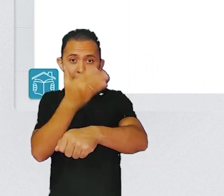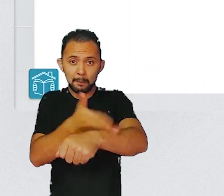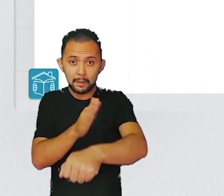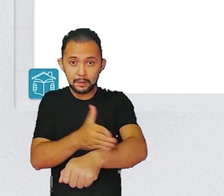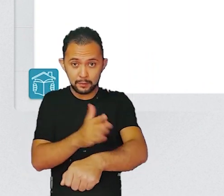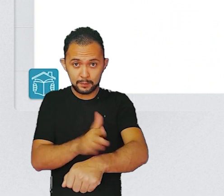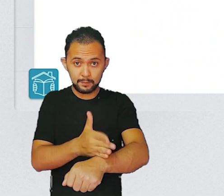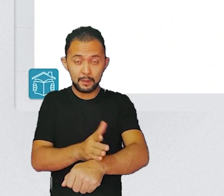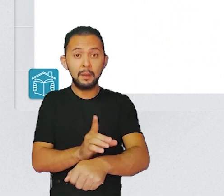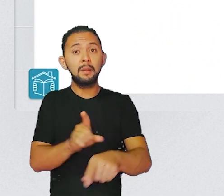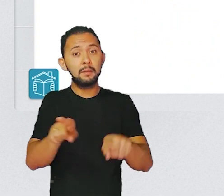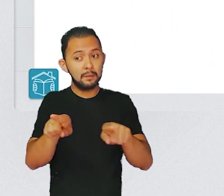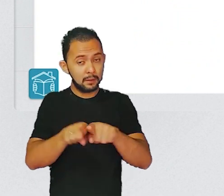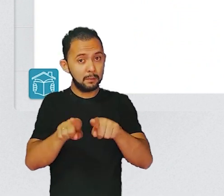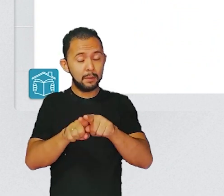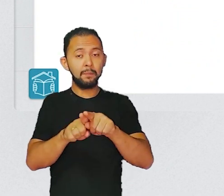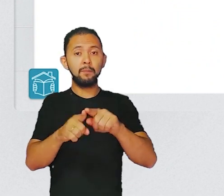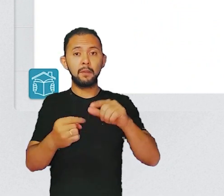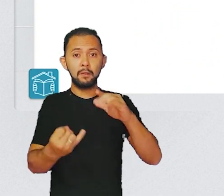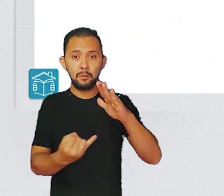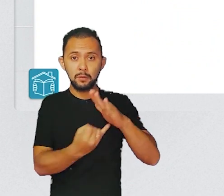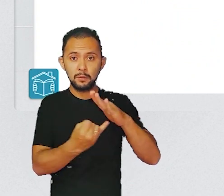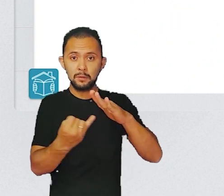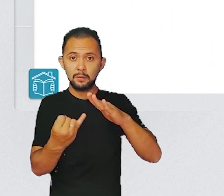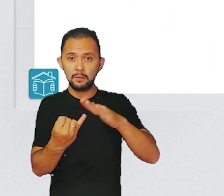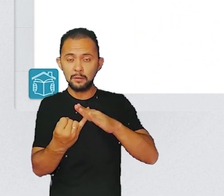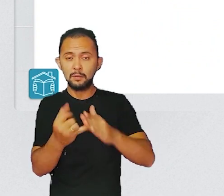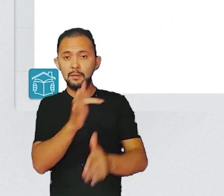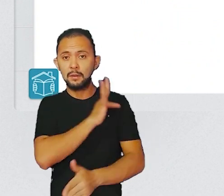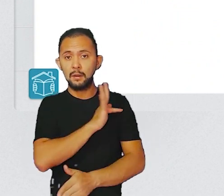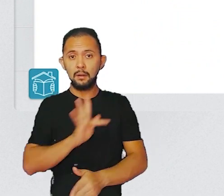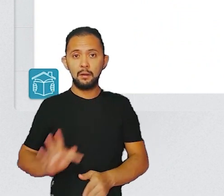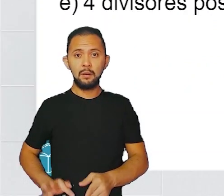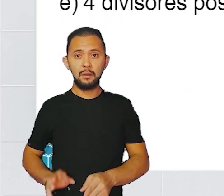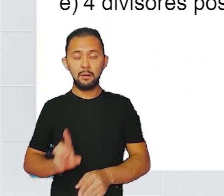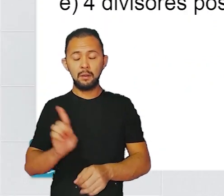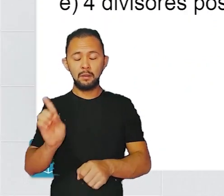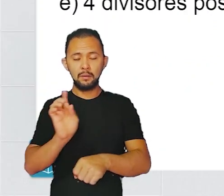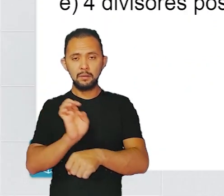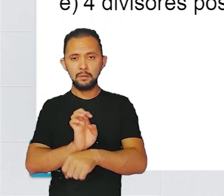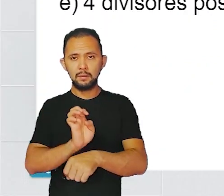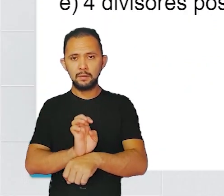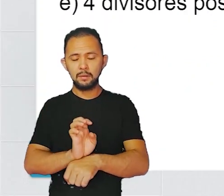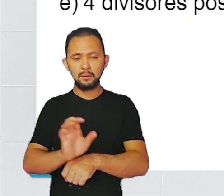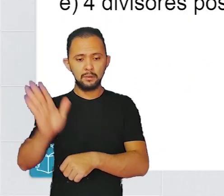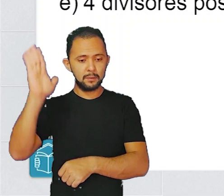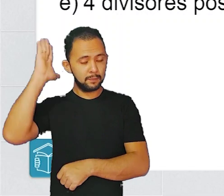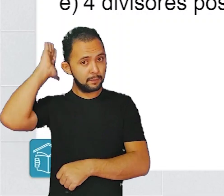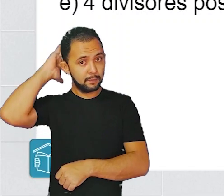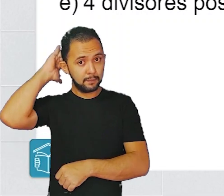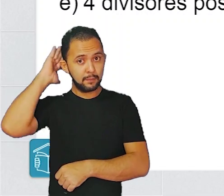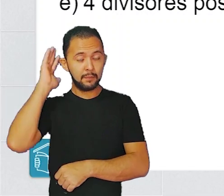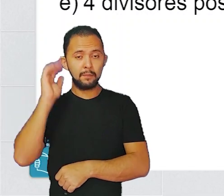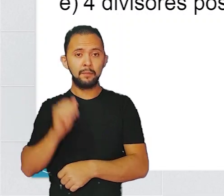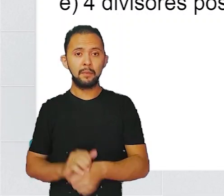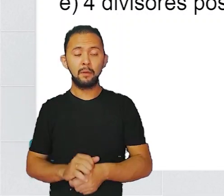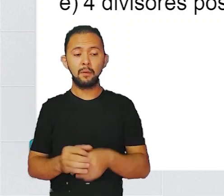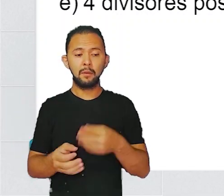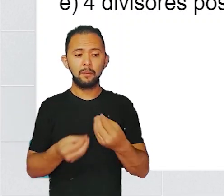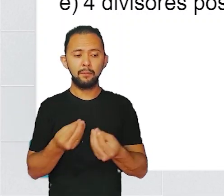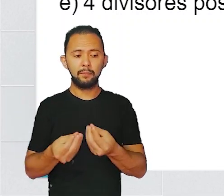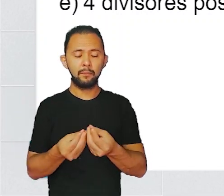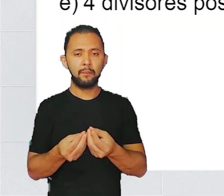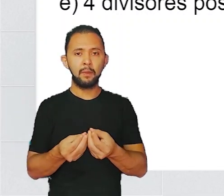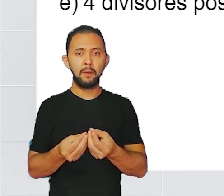Uma questão do Instituto Federal do Ceará, uma questão atualíssima, tá bom? Uma questão agora de 2022, a questão